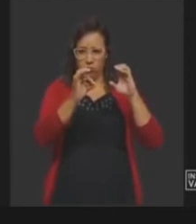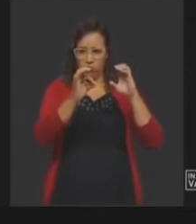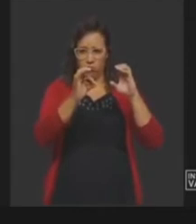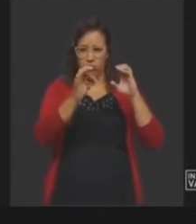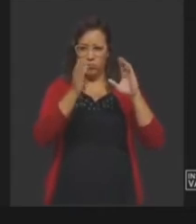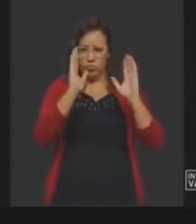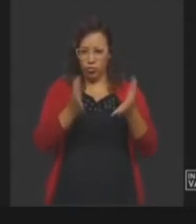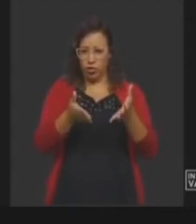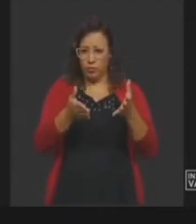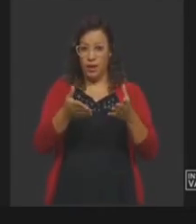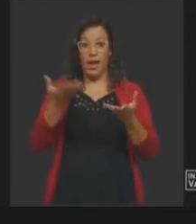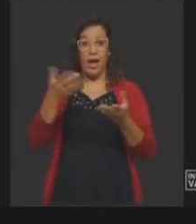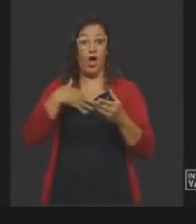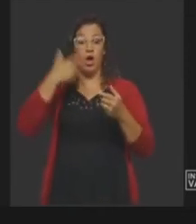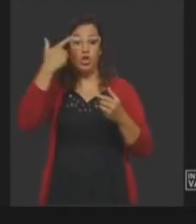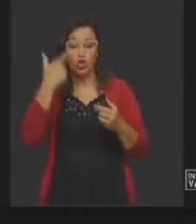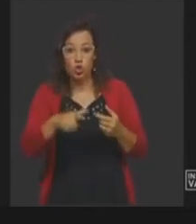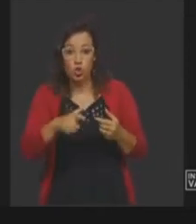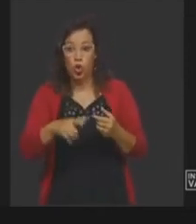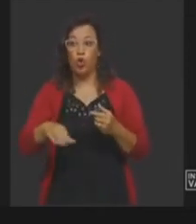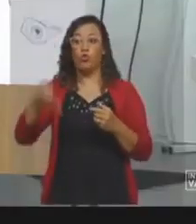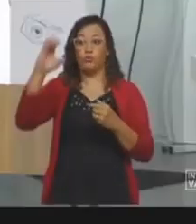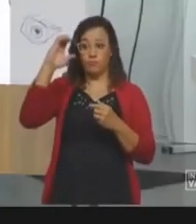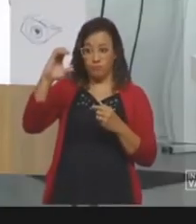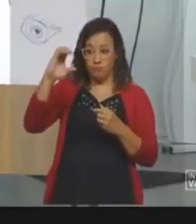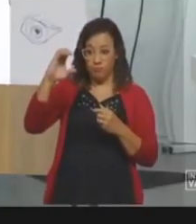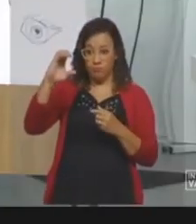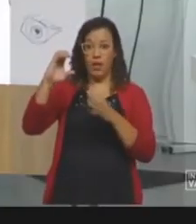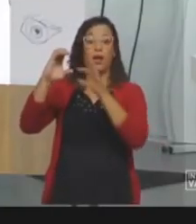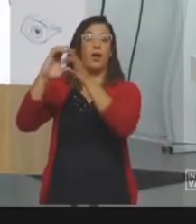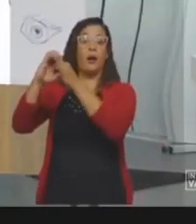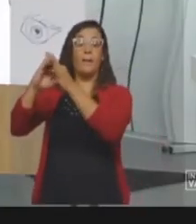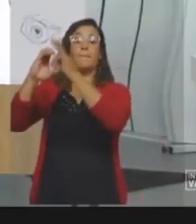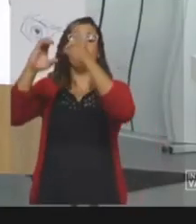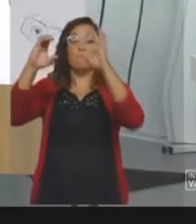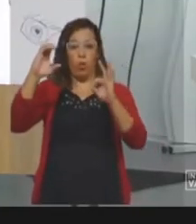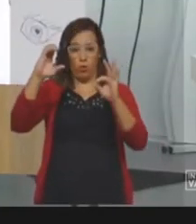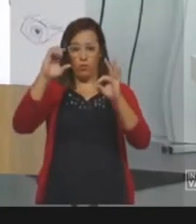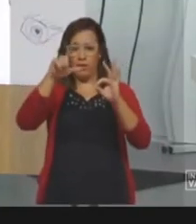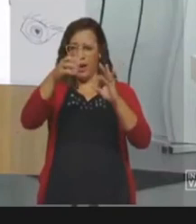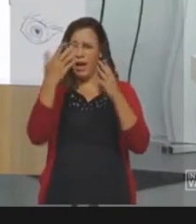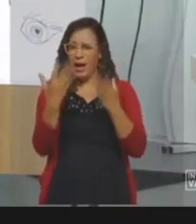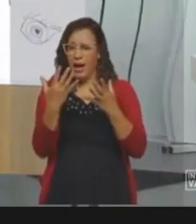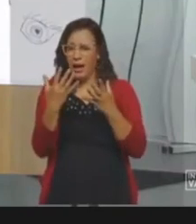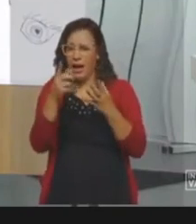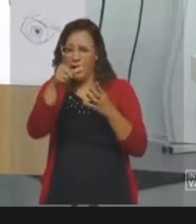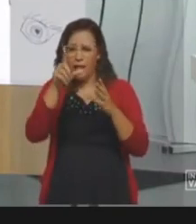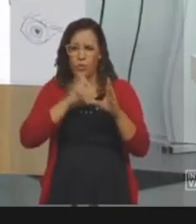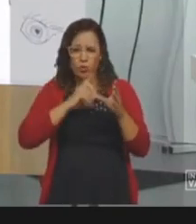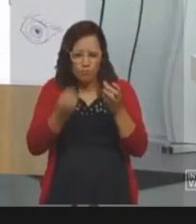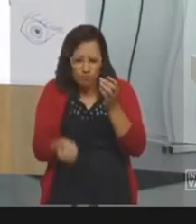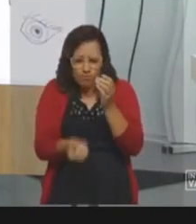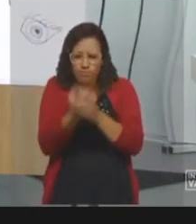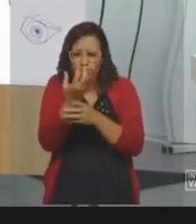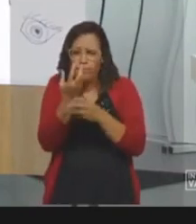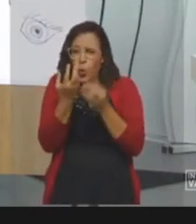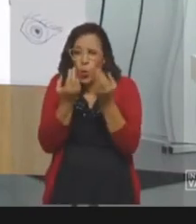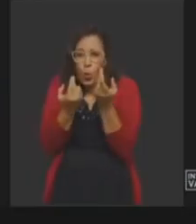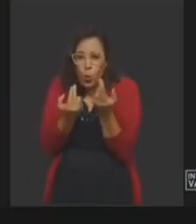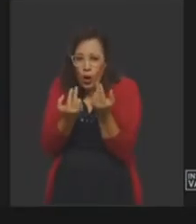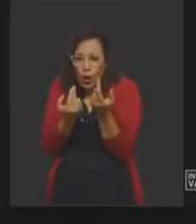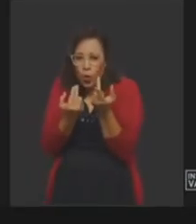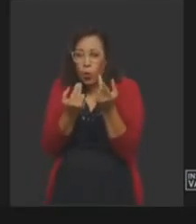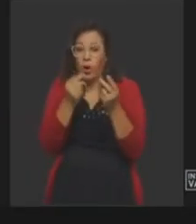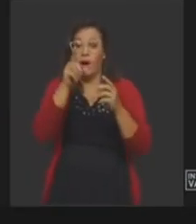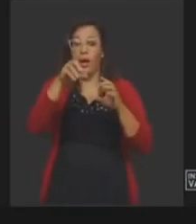adulta daquele organismo que você quer clonar. Se for o caso da ovelha, aquela ovelha que você quer fazer uma ovelha igualzinha a ela. Aí você coloca